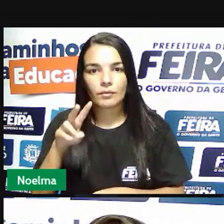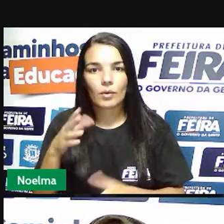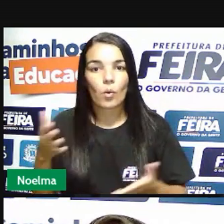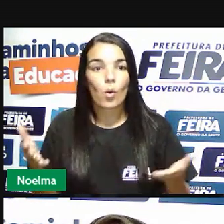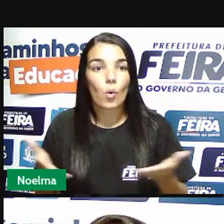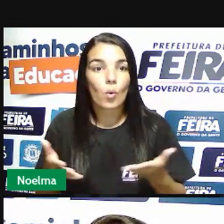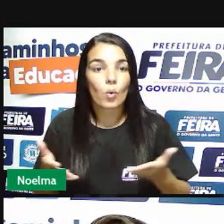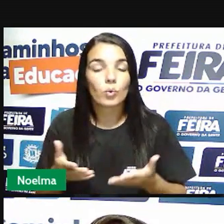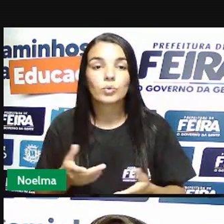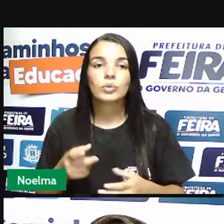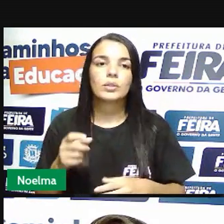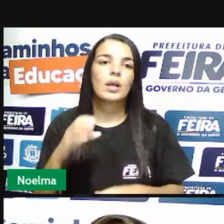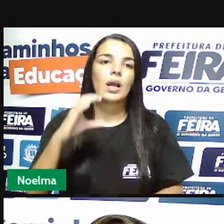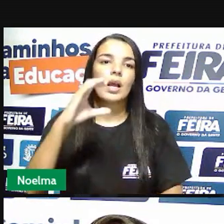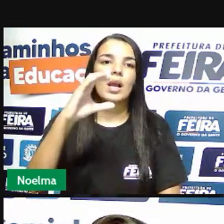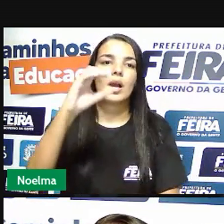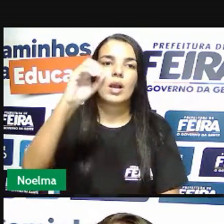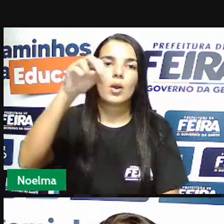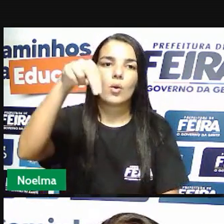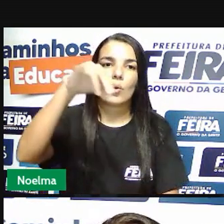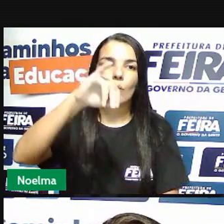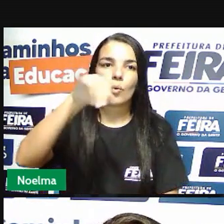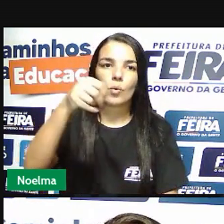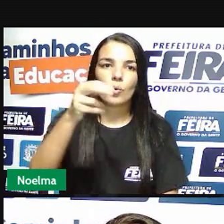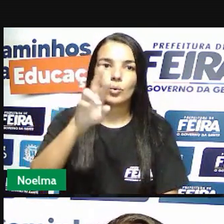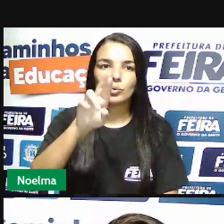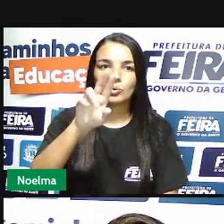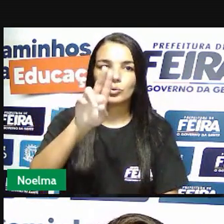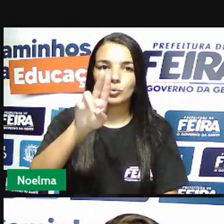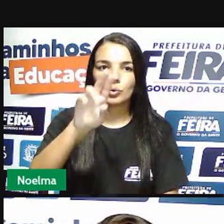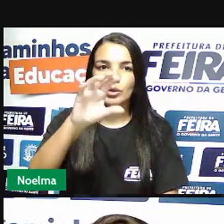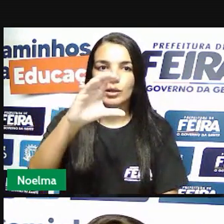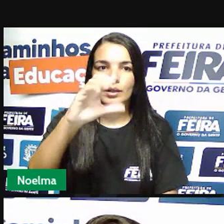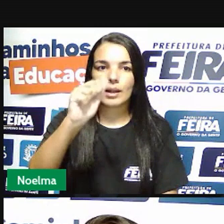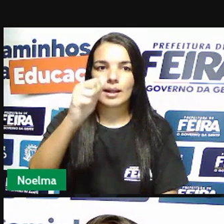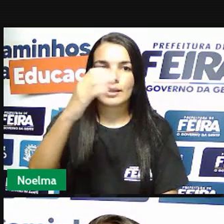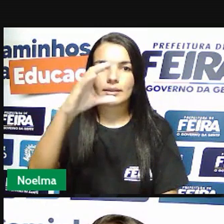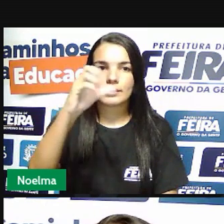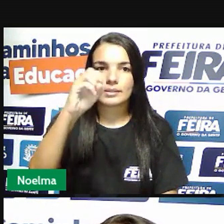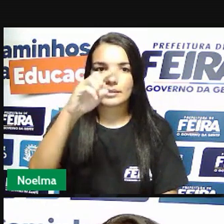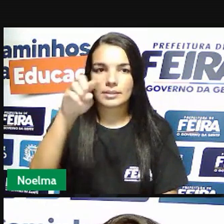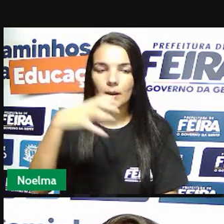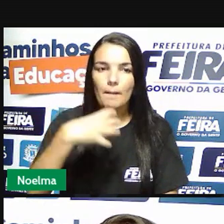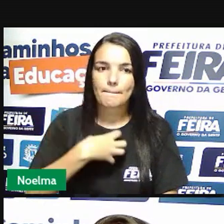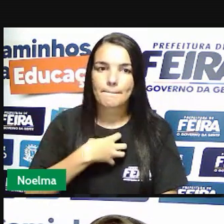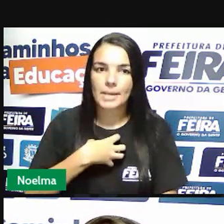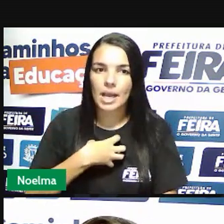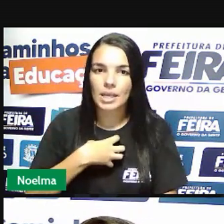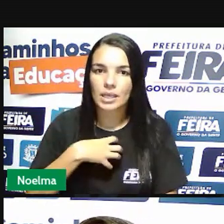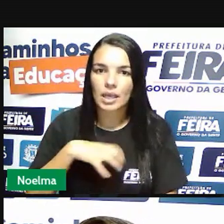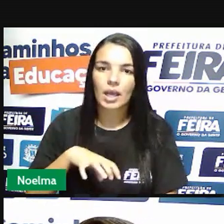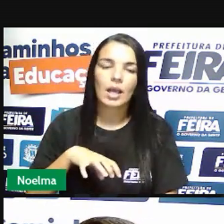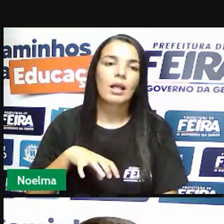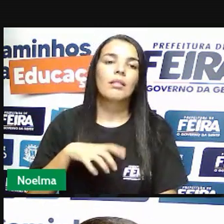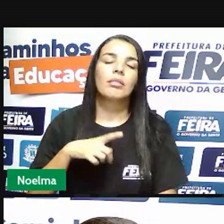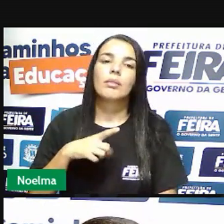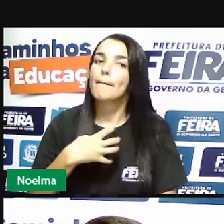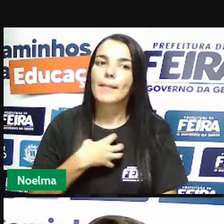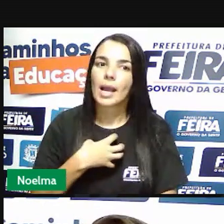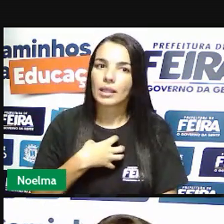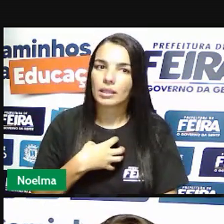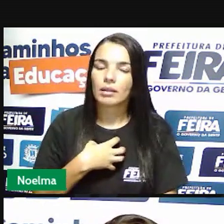Conjuração Baiana, que aconteceu aqui na Bahia. Aconteceram outras revoltas? Aconteceram. Teve a Revolta Bikman, teve a